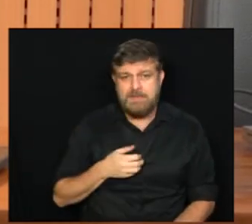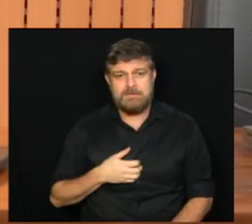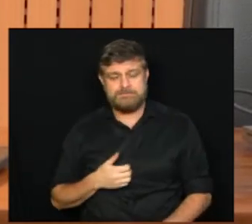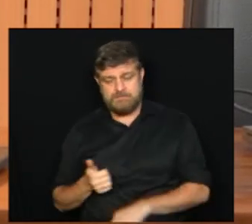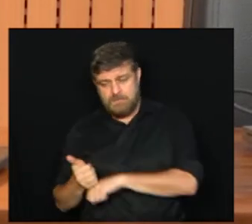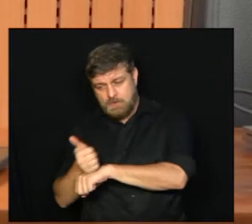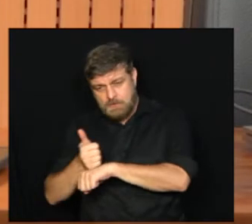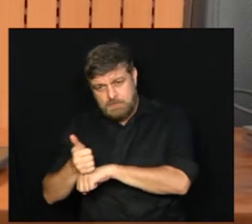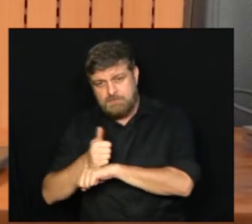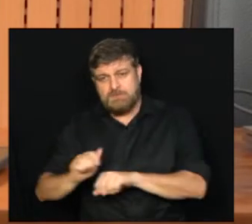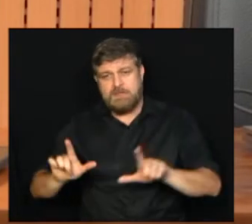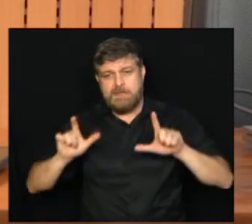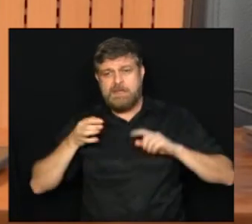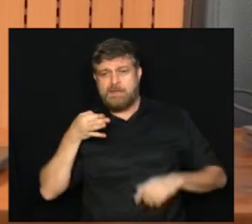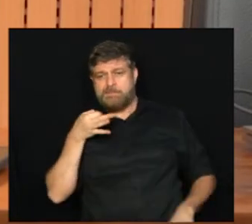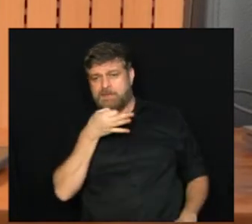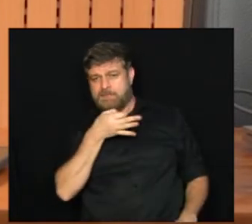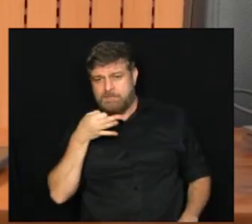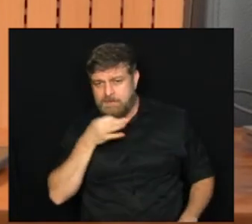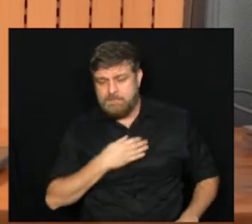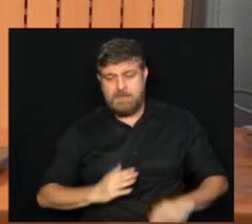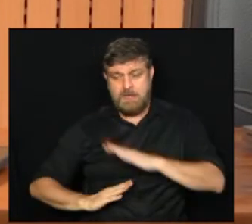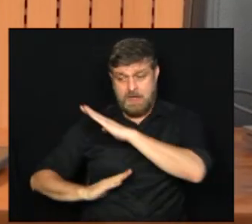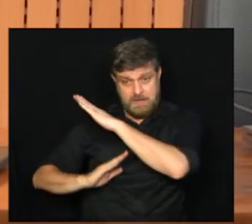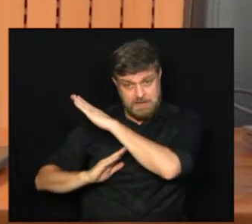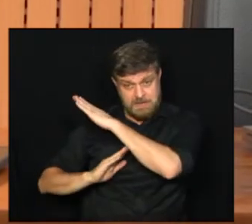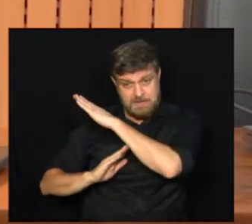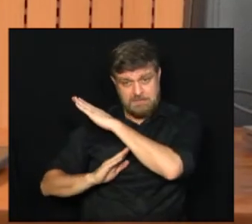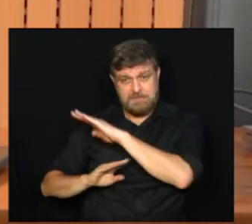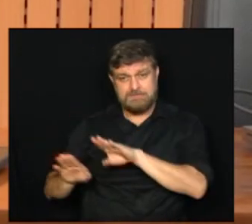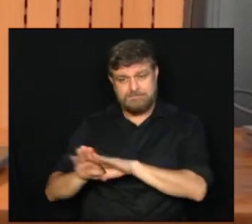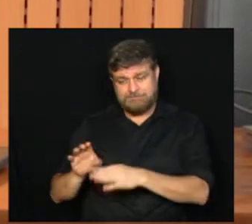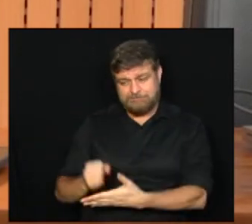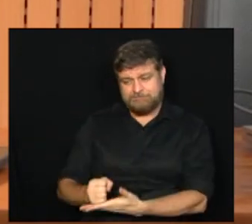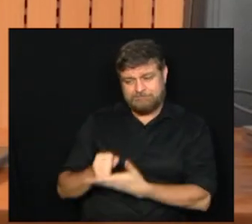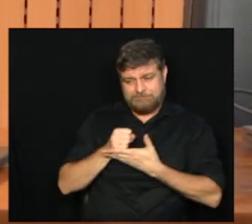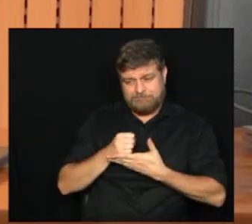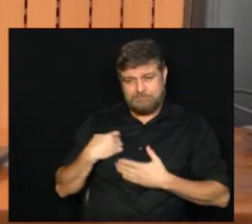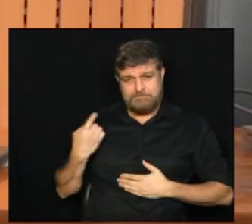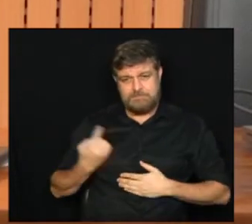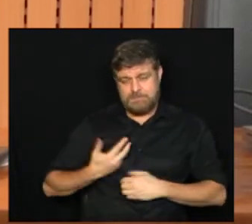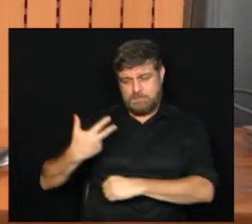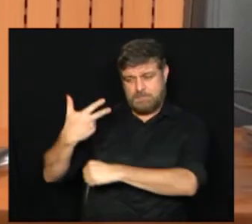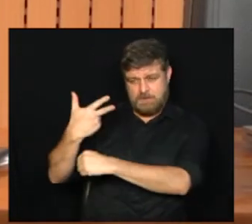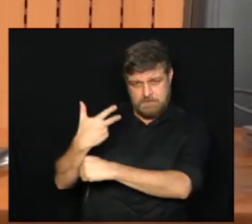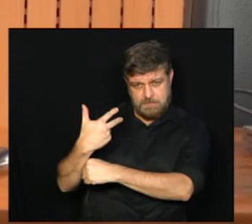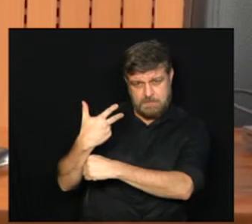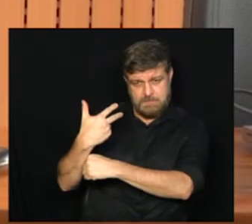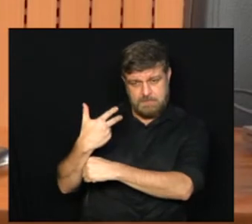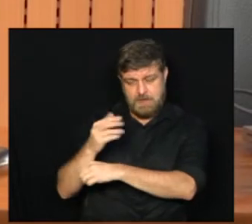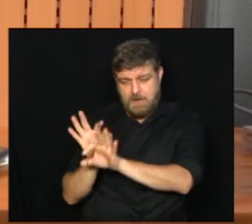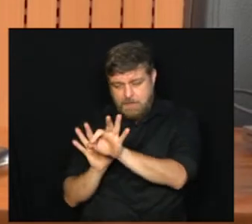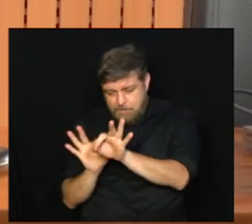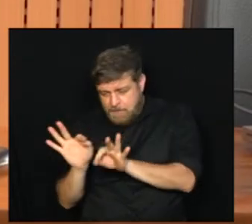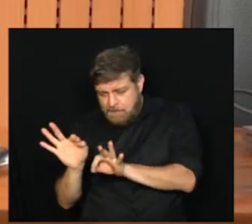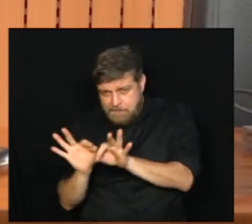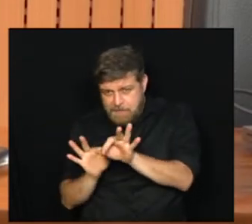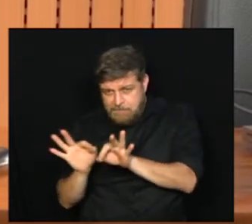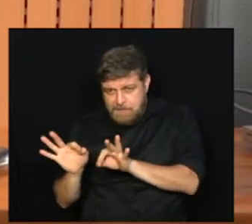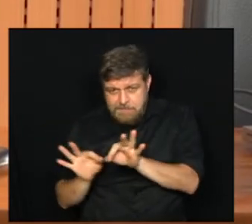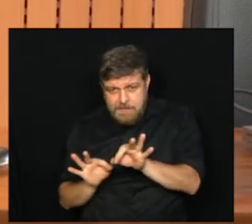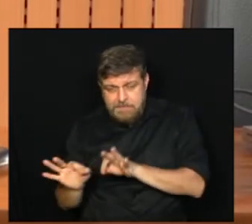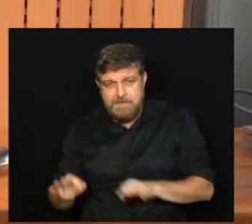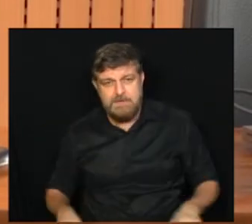conosco, da Câmara que nos ajuda a fazer esta organização aqui,